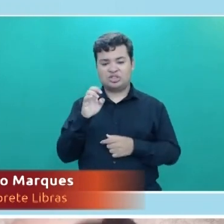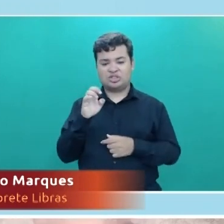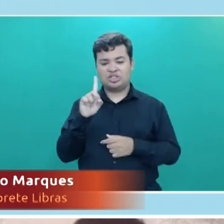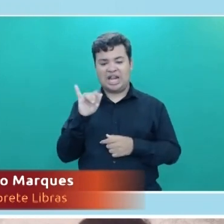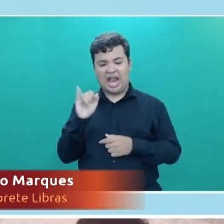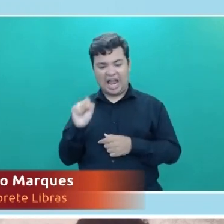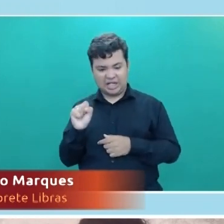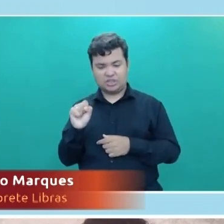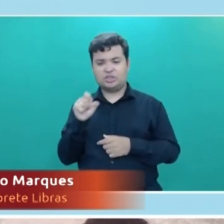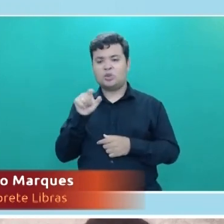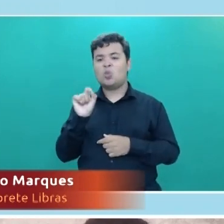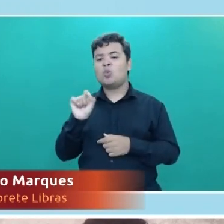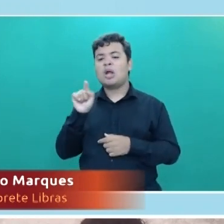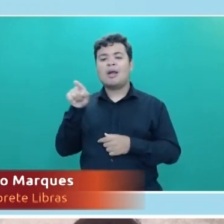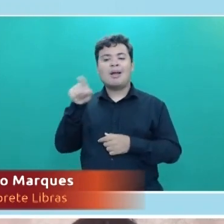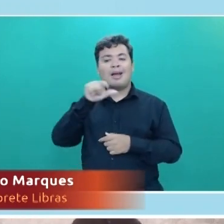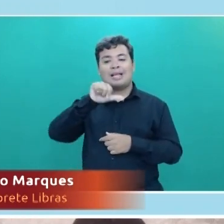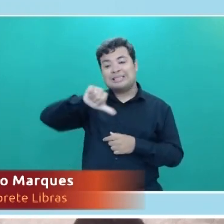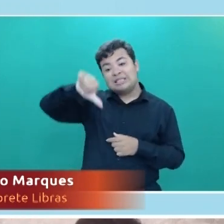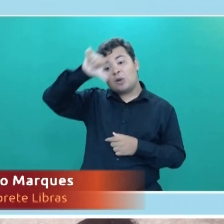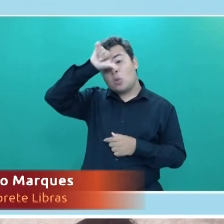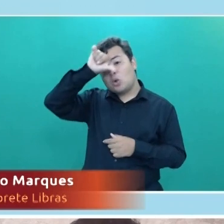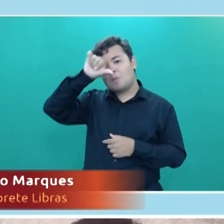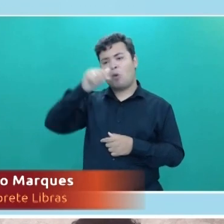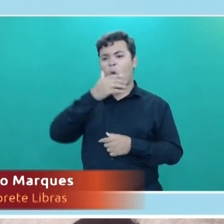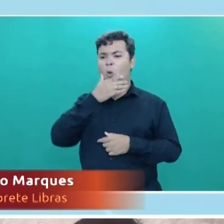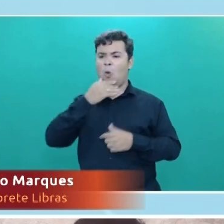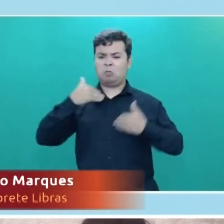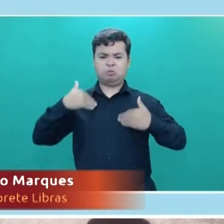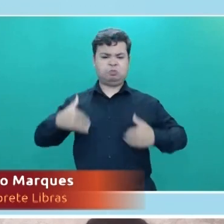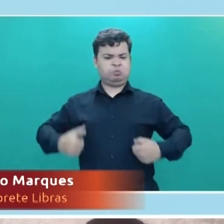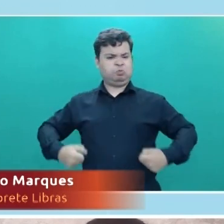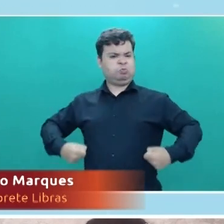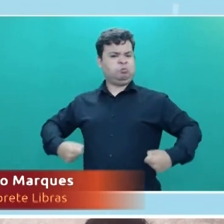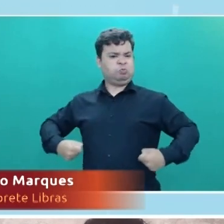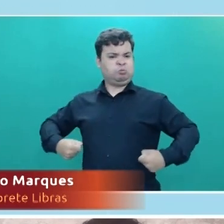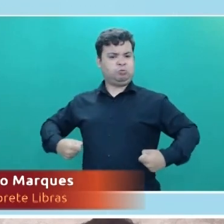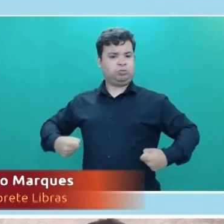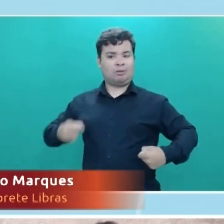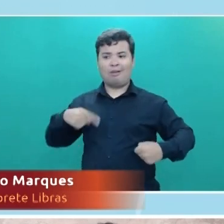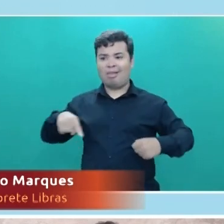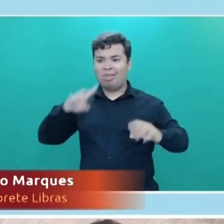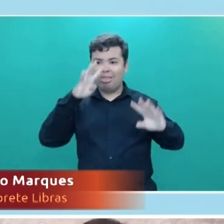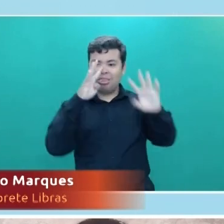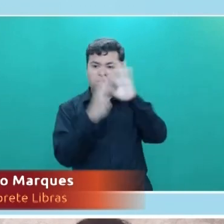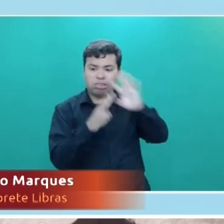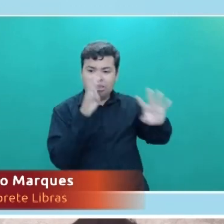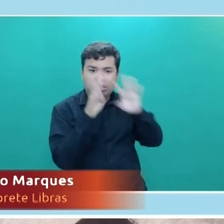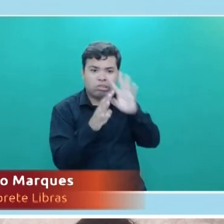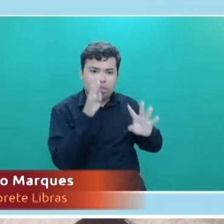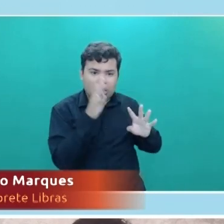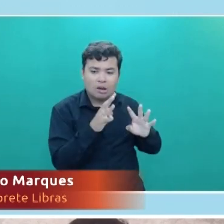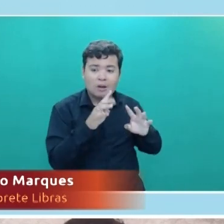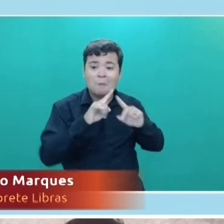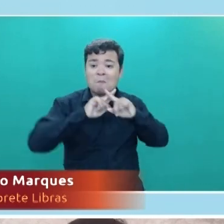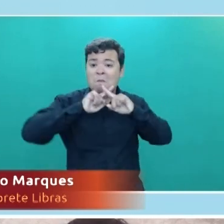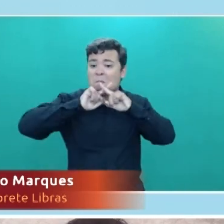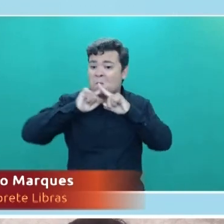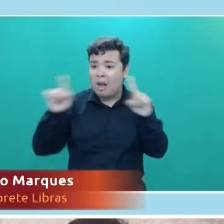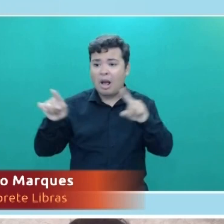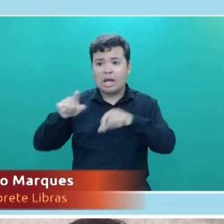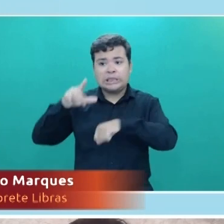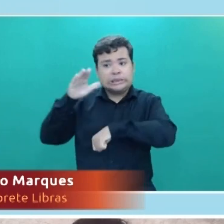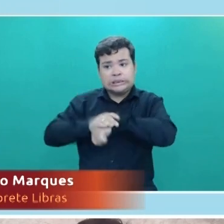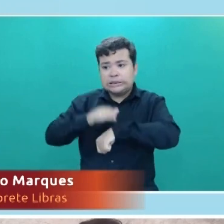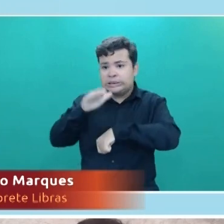Esse estereótipo do homem viril, né? Eles criticam isso, mas ao mesmo tempo eles reafirmam esse código de